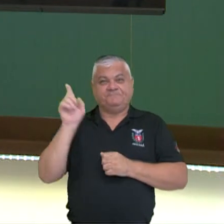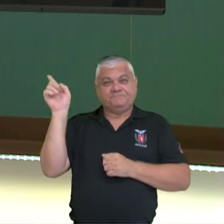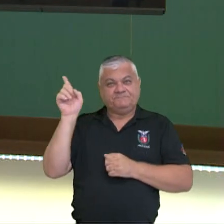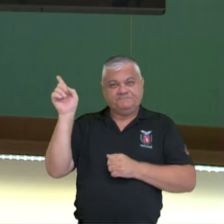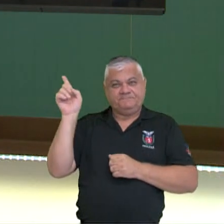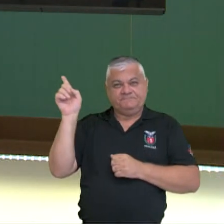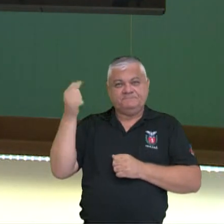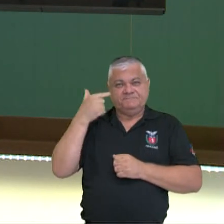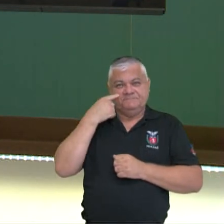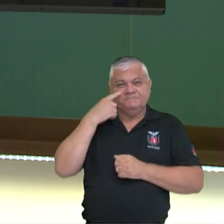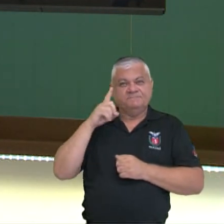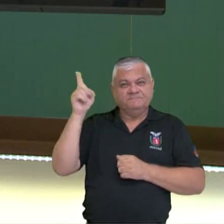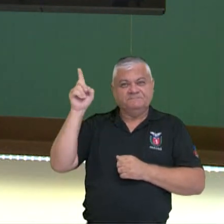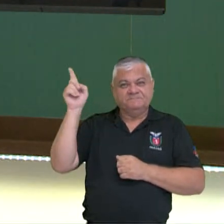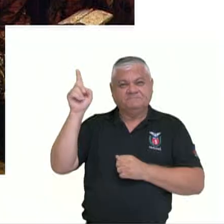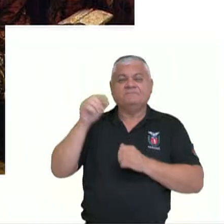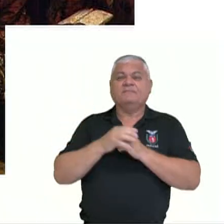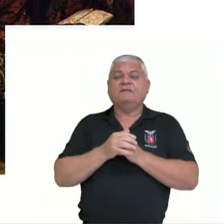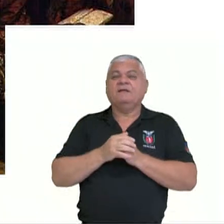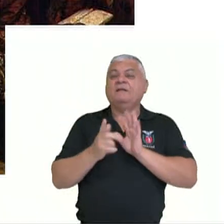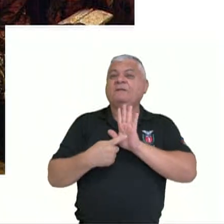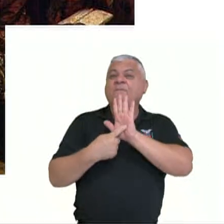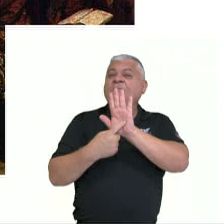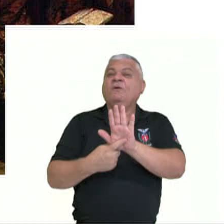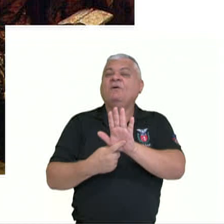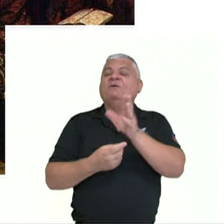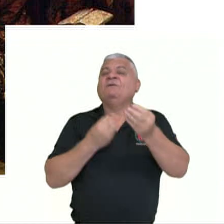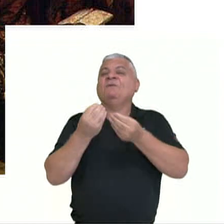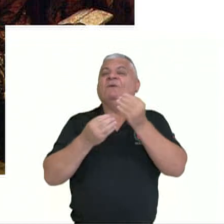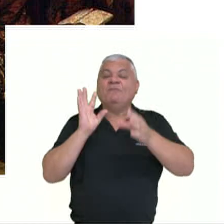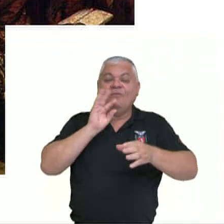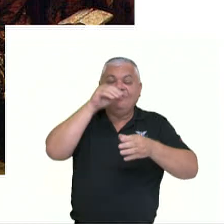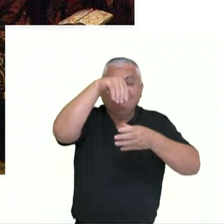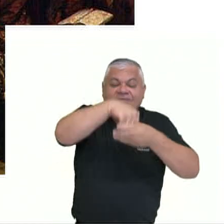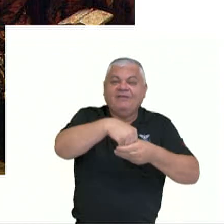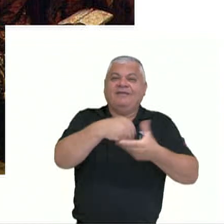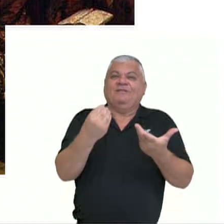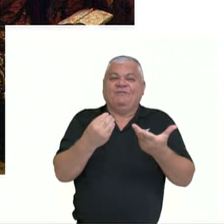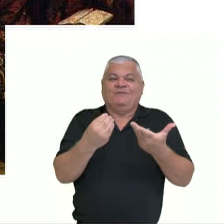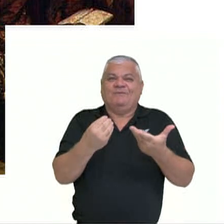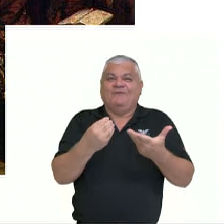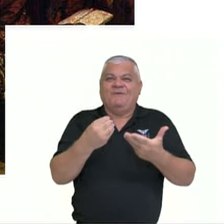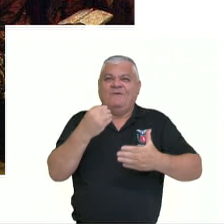obra Estúdio Artista, e a gente falava que